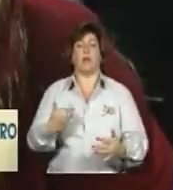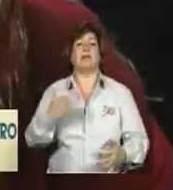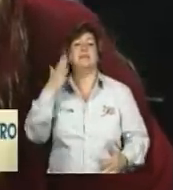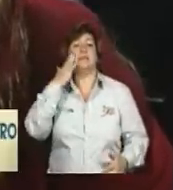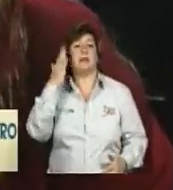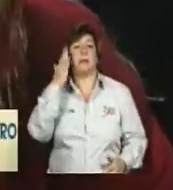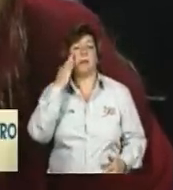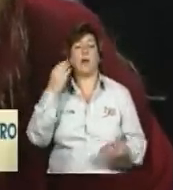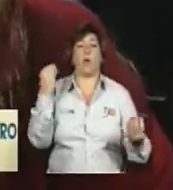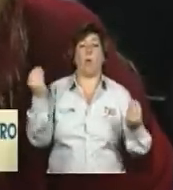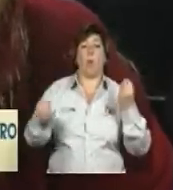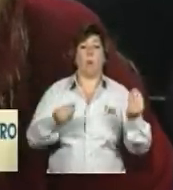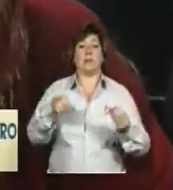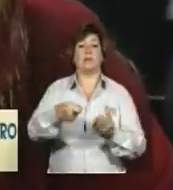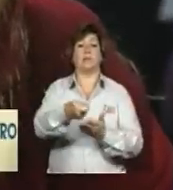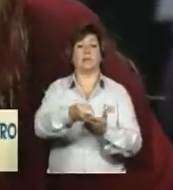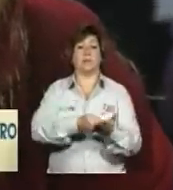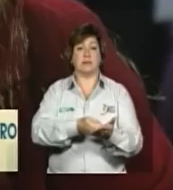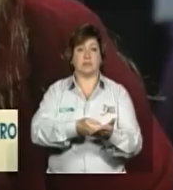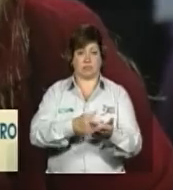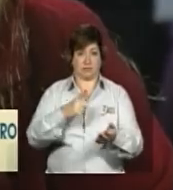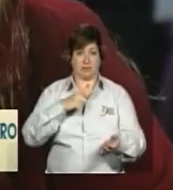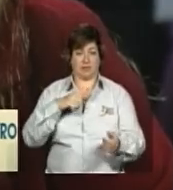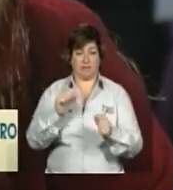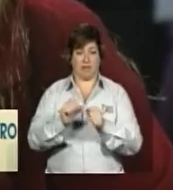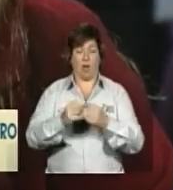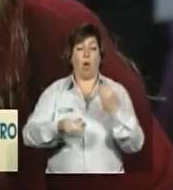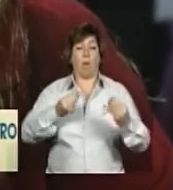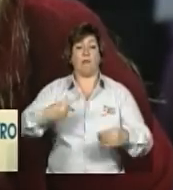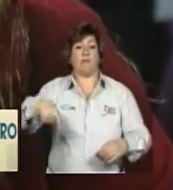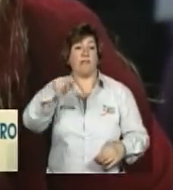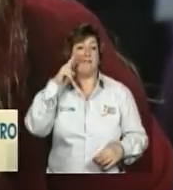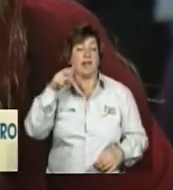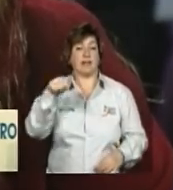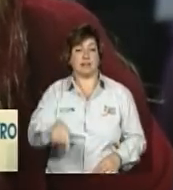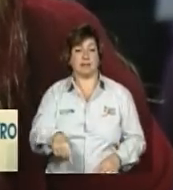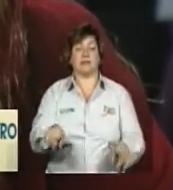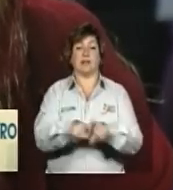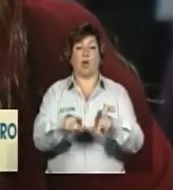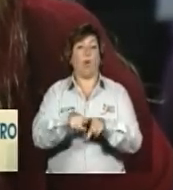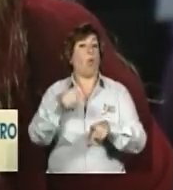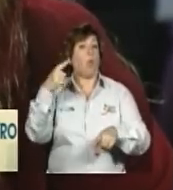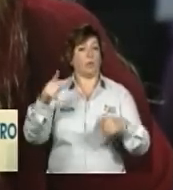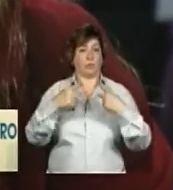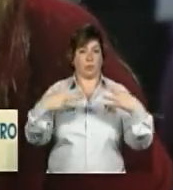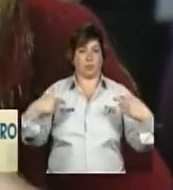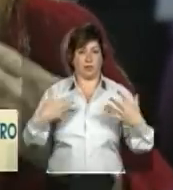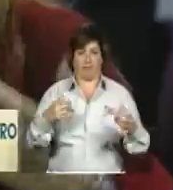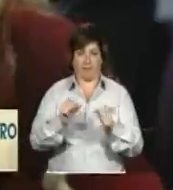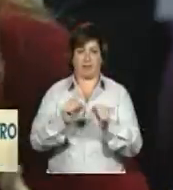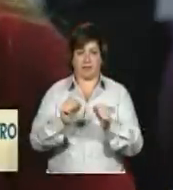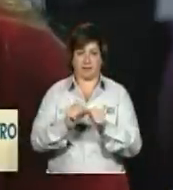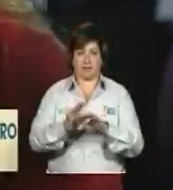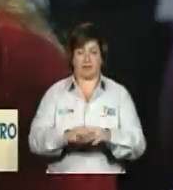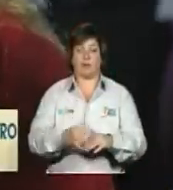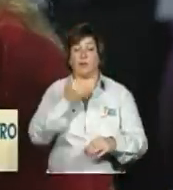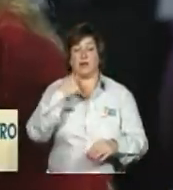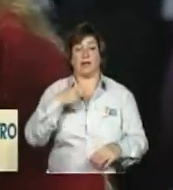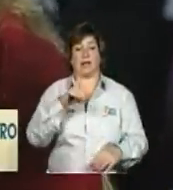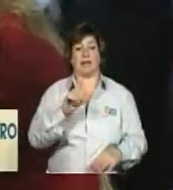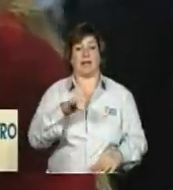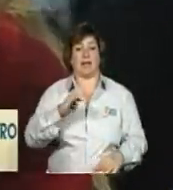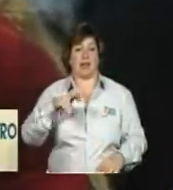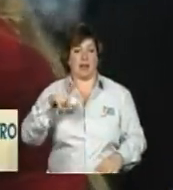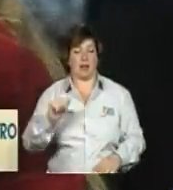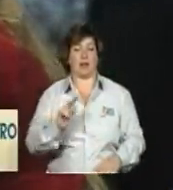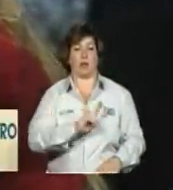sendo no texto, como é que está saindo, como é que vocês veem isso. E uma outra pergunta que eu queria fazer... Ah, desculpe, Daniela Queretti, Valor